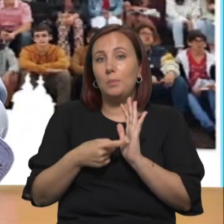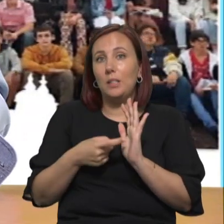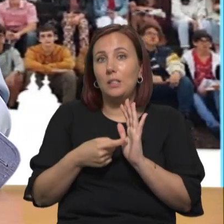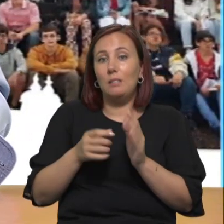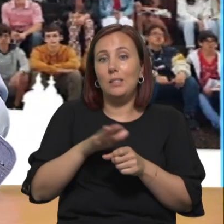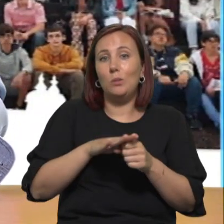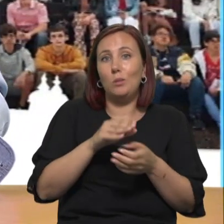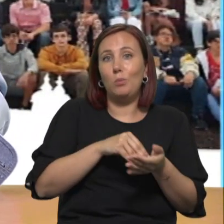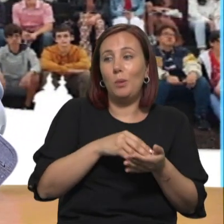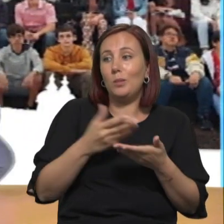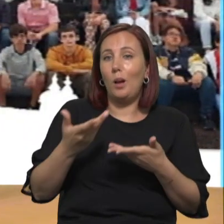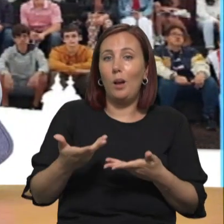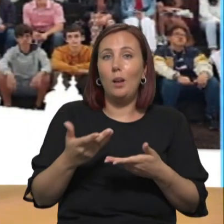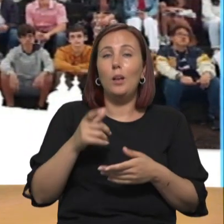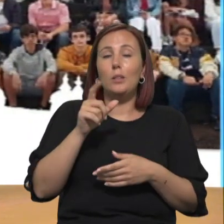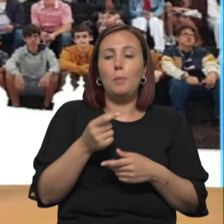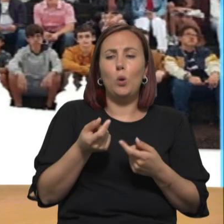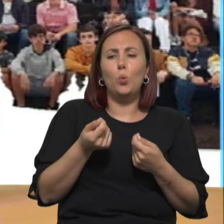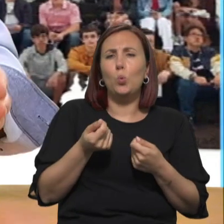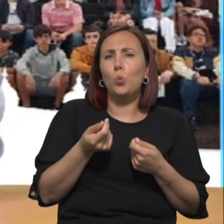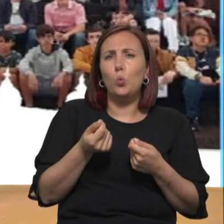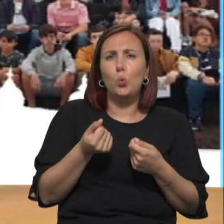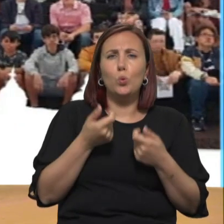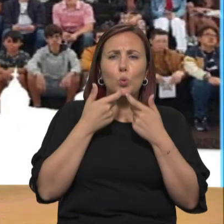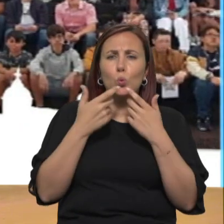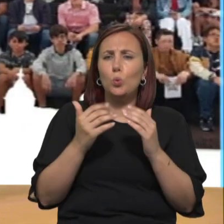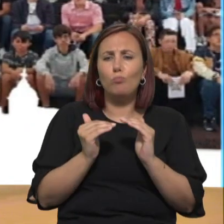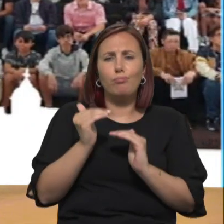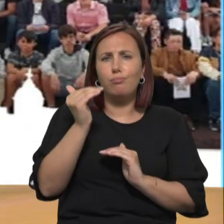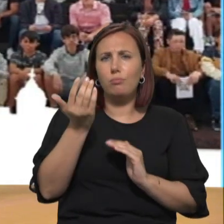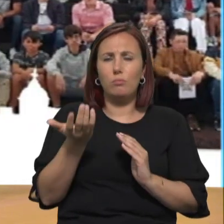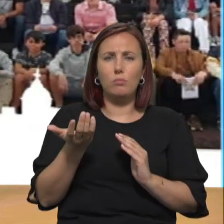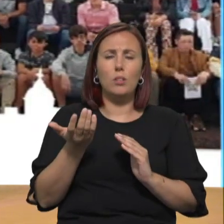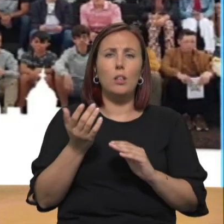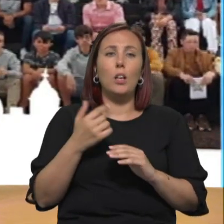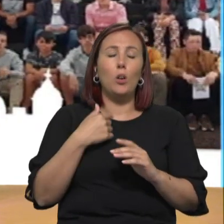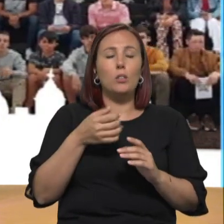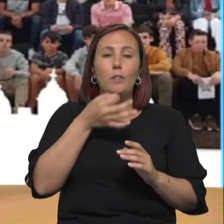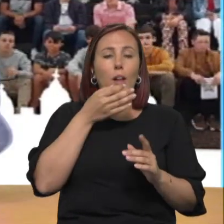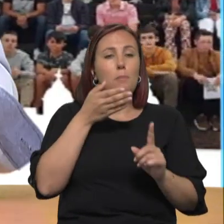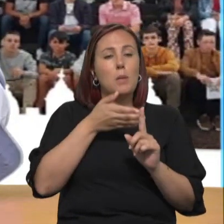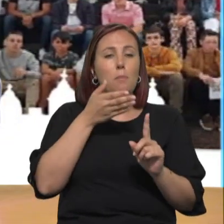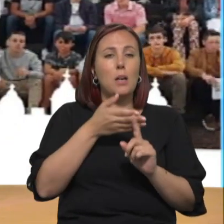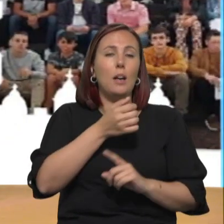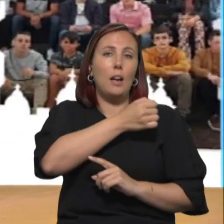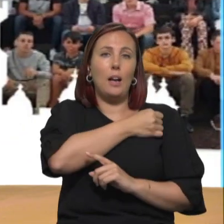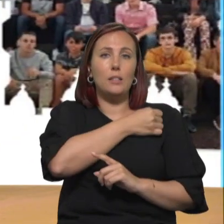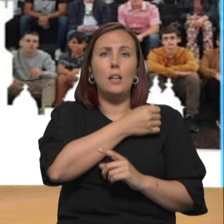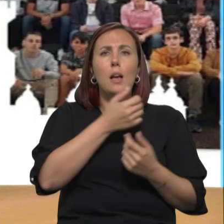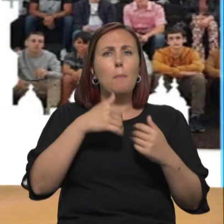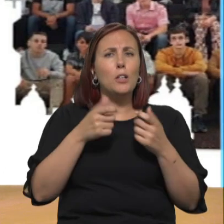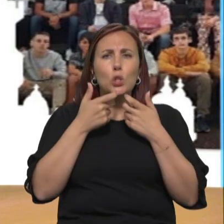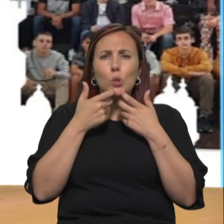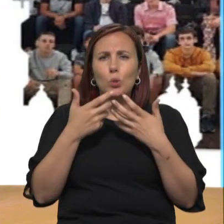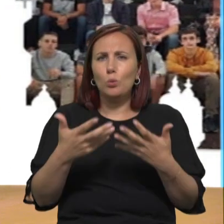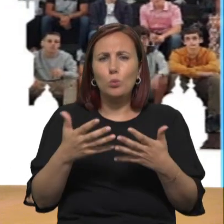depois os custos de tudo aumentaram, a gente fixa-se na habitação, mas em tudo que